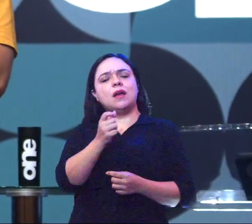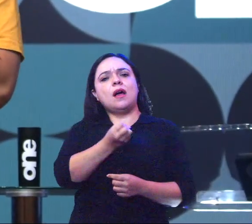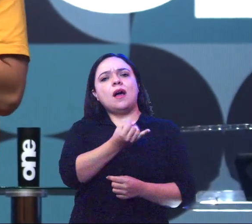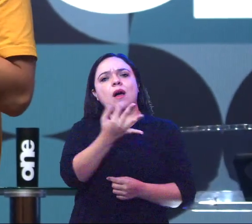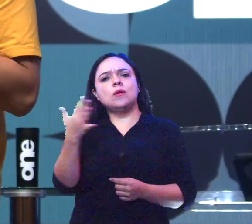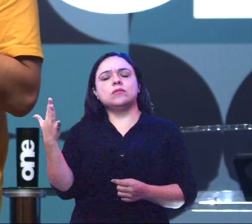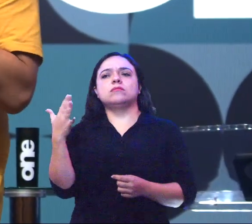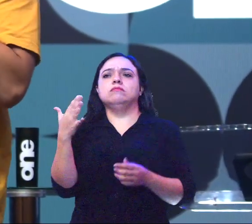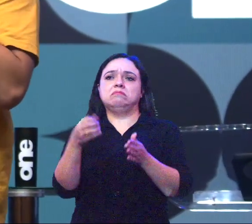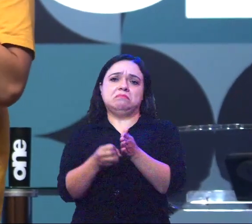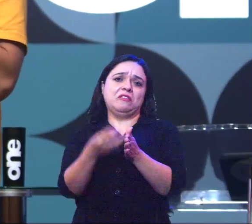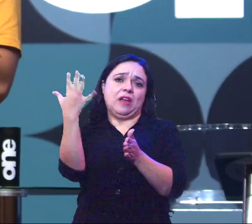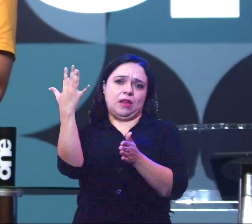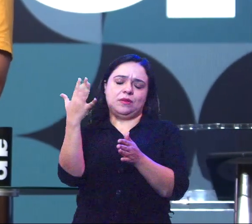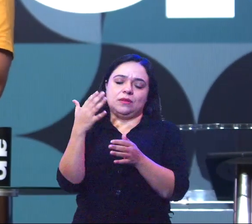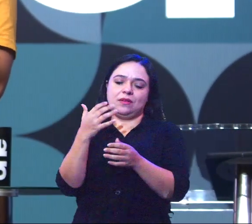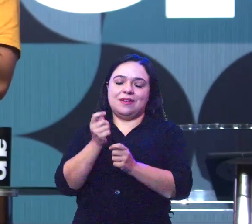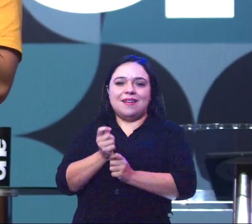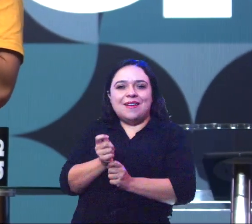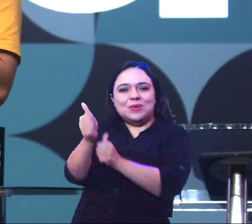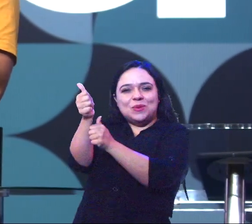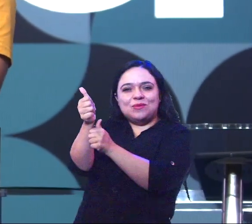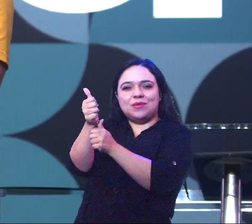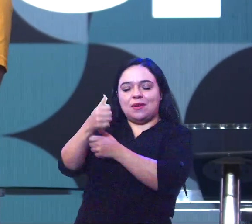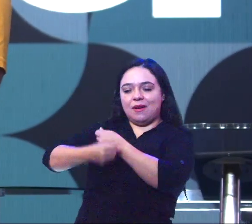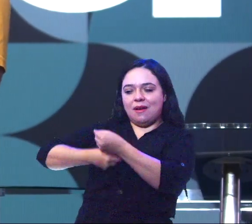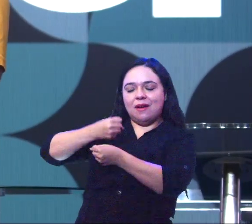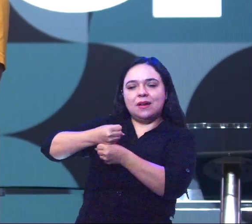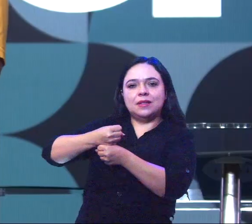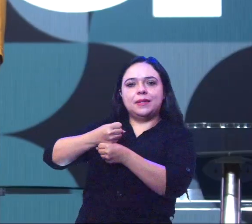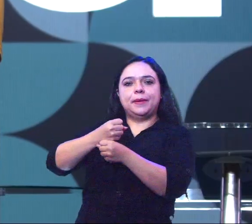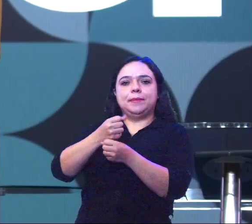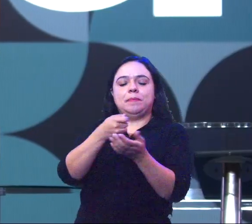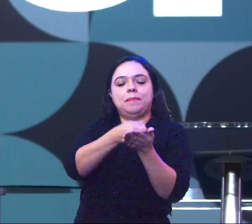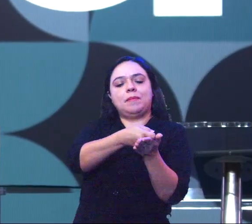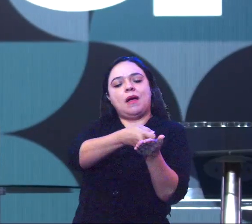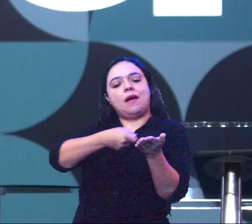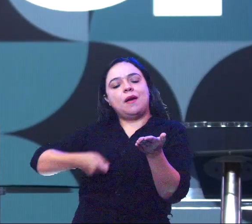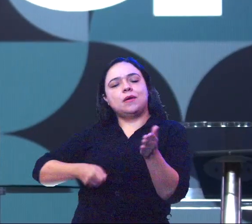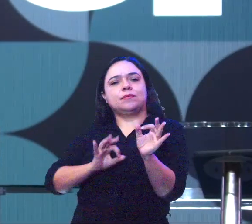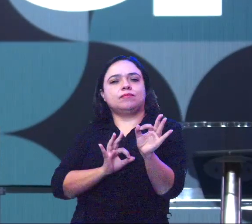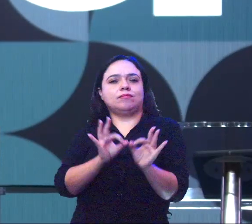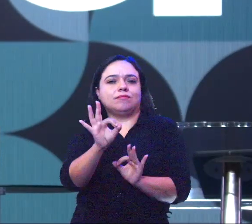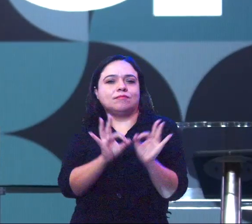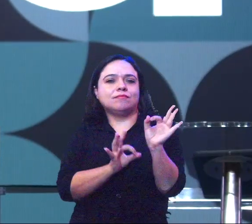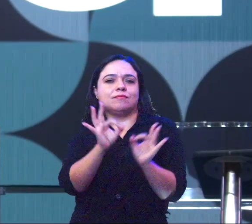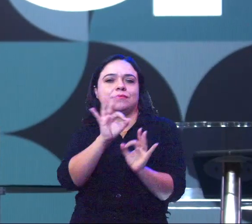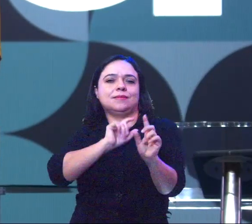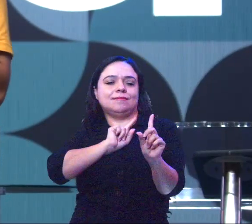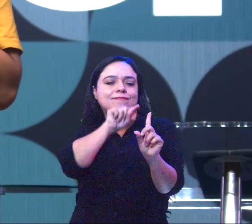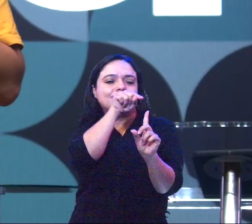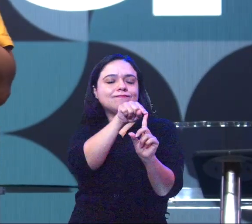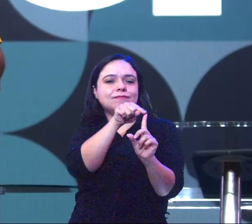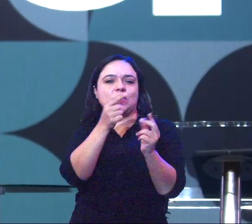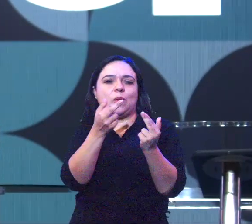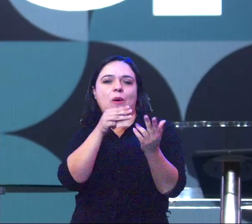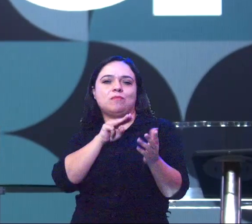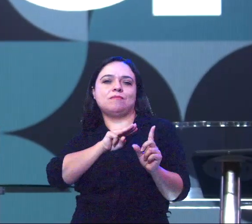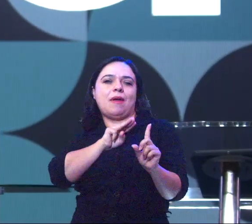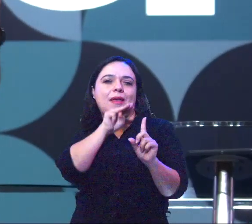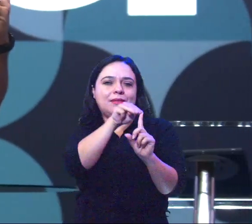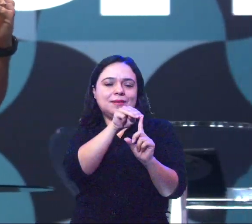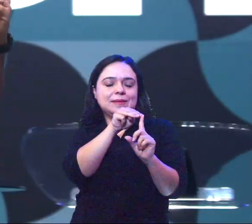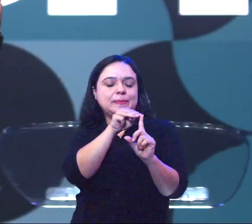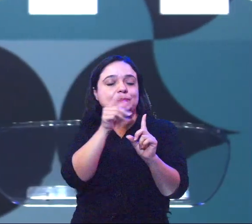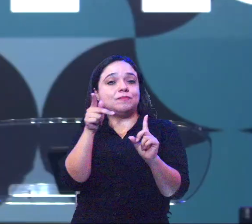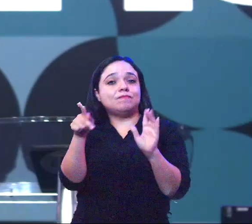gente, não só eu, que nessa virada de ano começa a colocar alguns alvos, de fé, algumas metas, para colocar